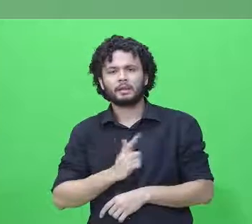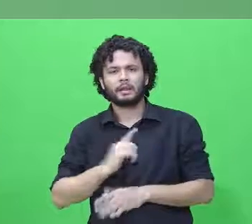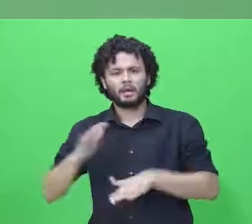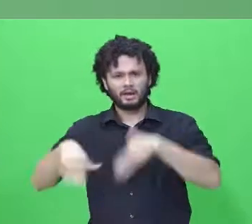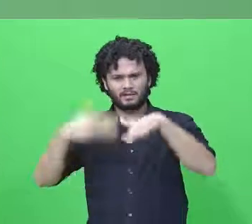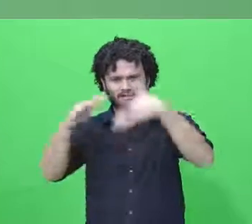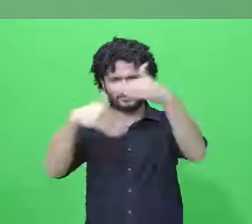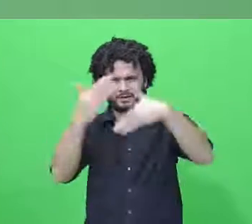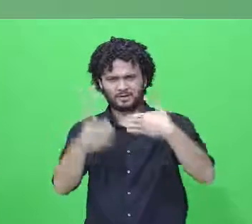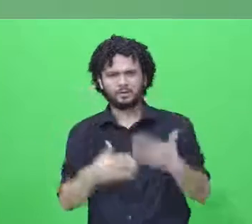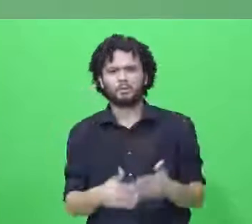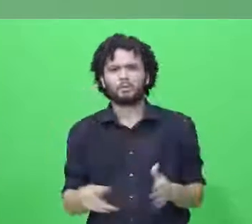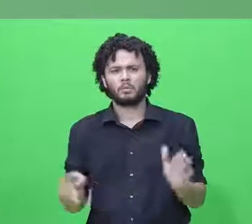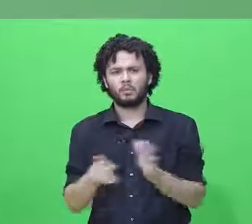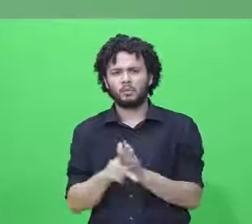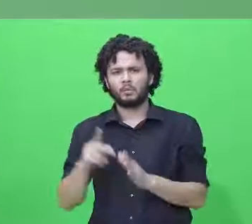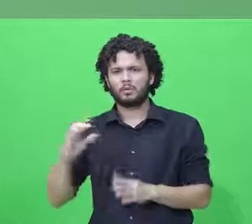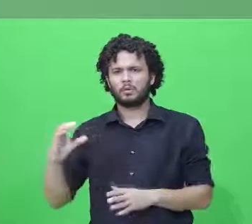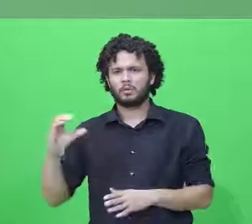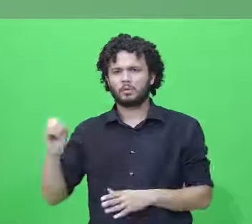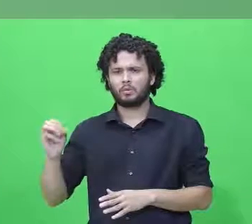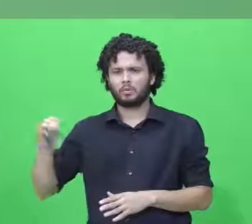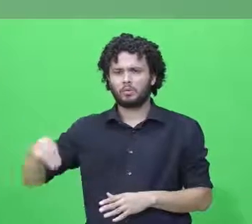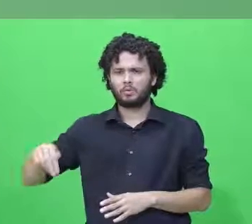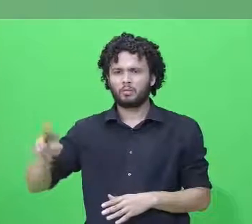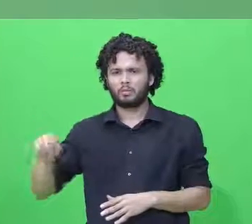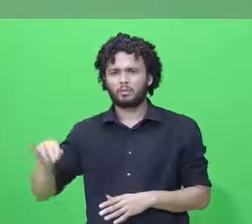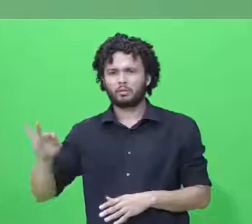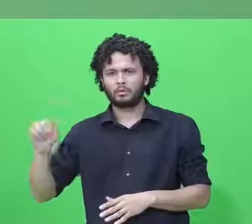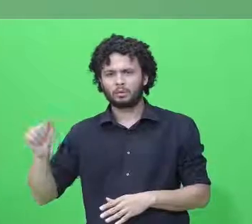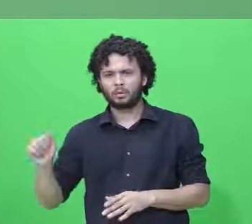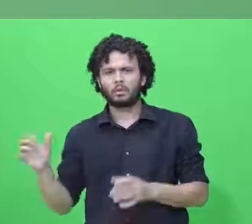então, comunista, né, que existia, então, no Brasil, principalmente ligado ao